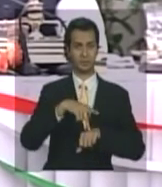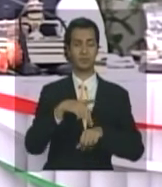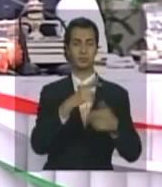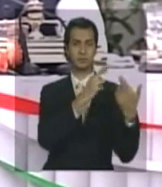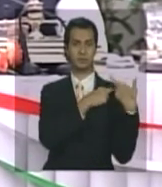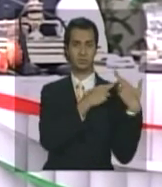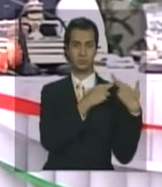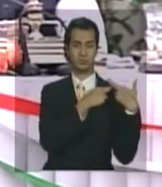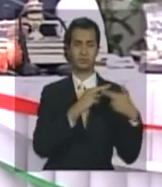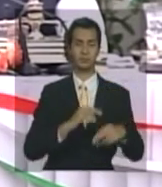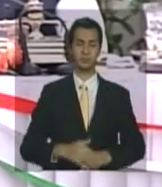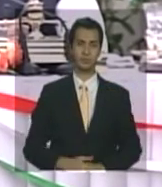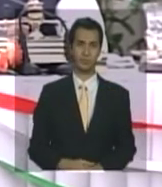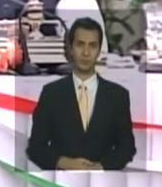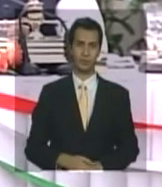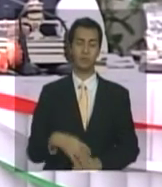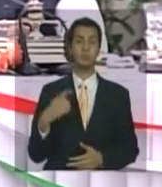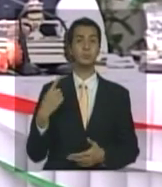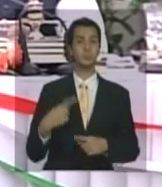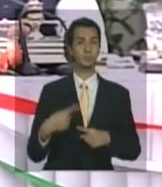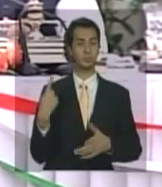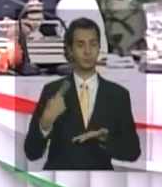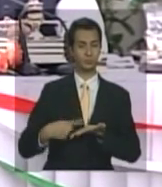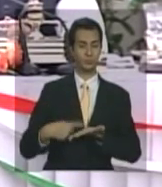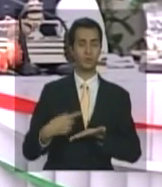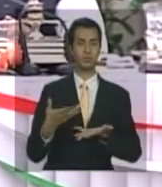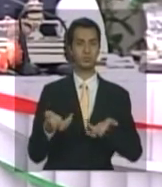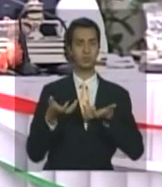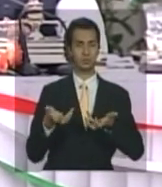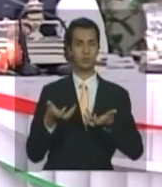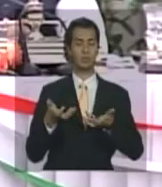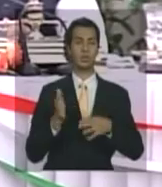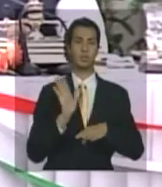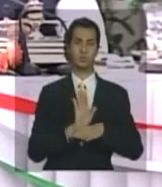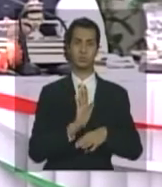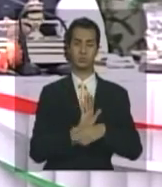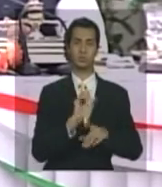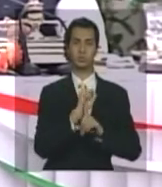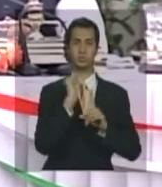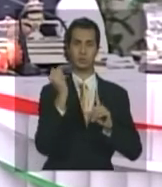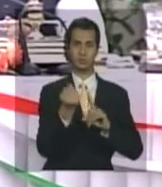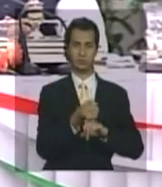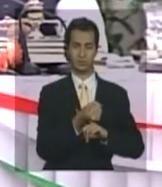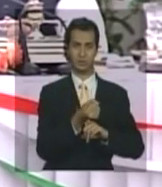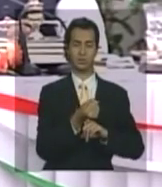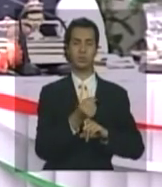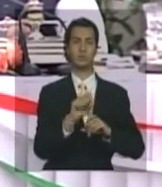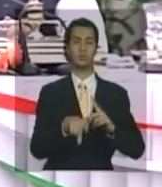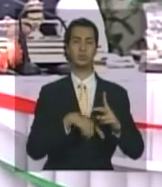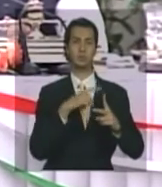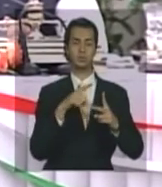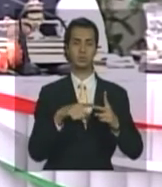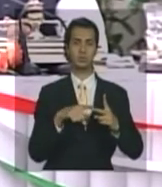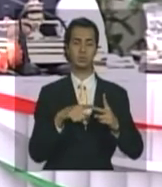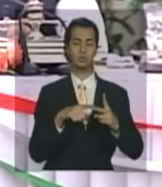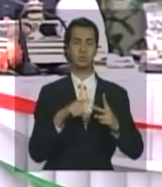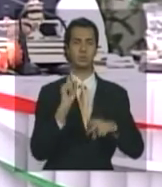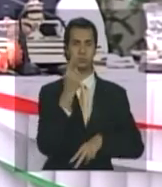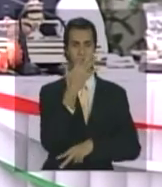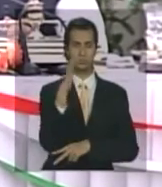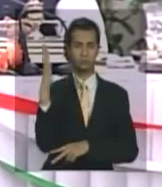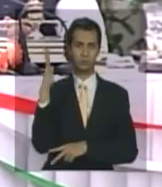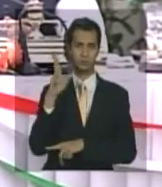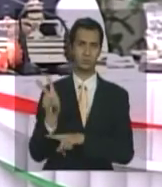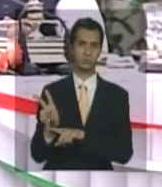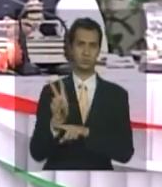países comprometidos com a redução das assimetrias socioeconômicas de suas sociedades e com a